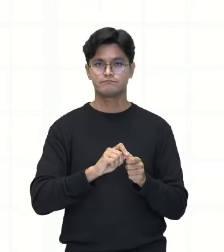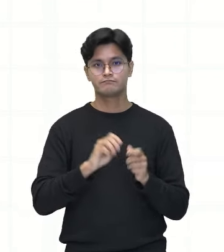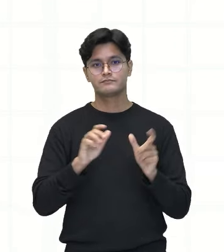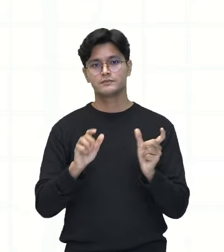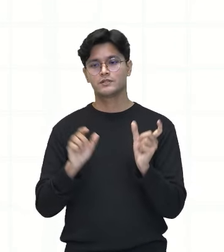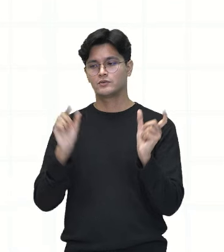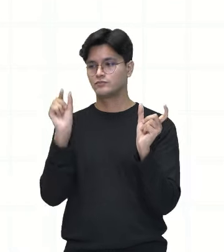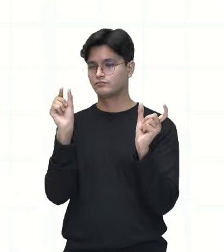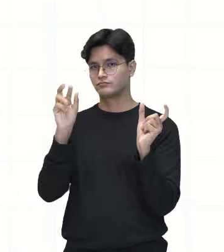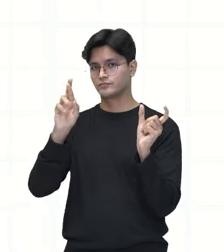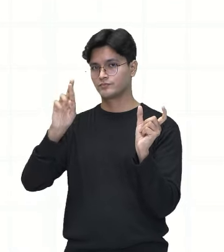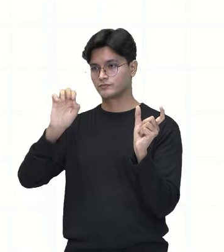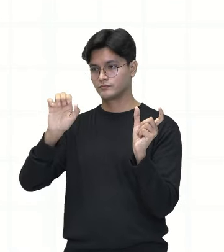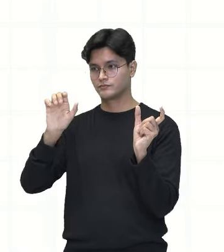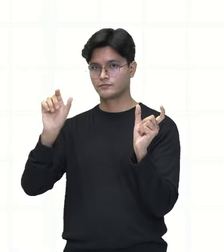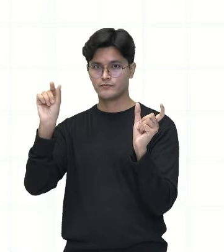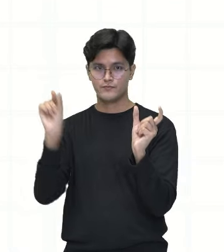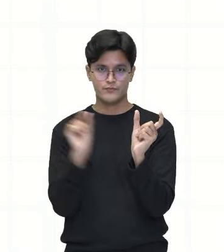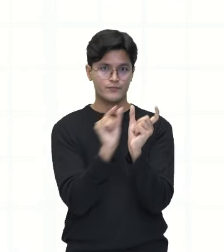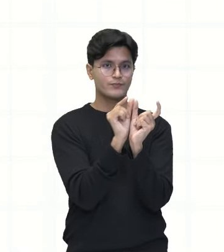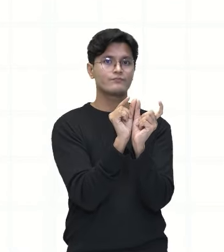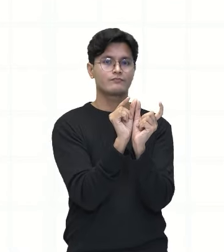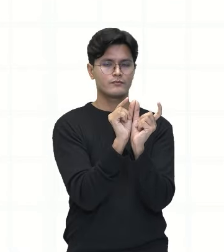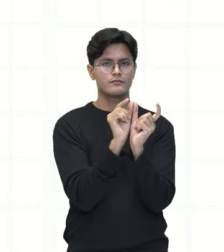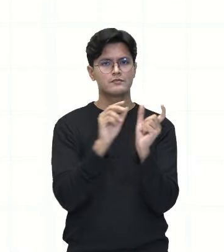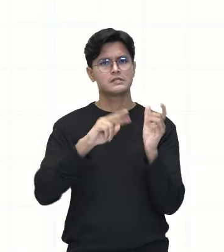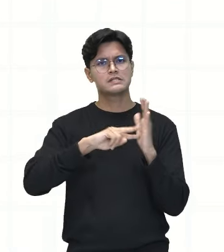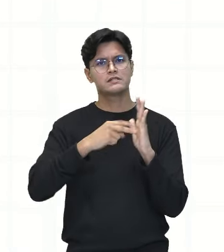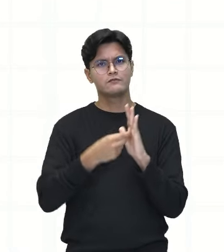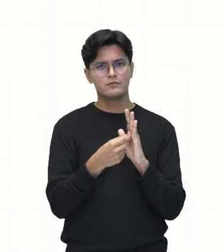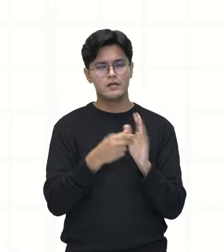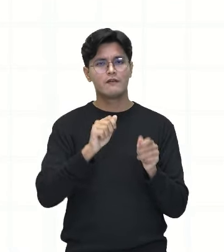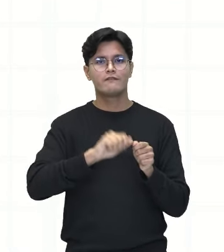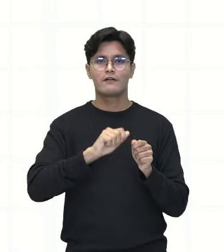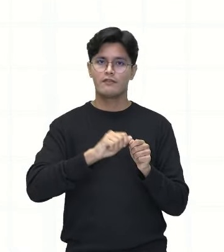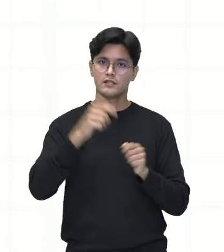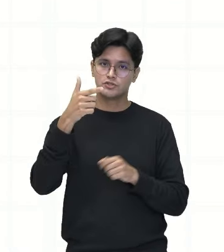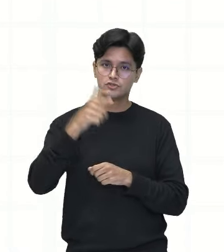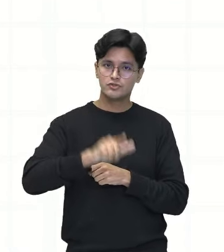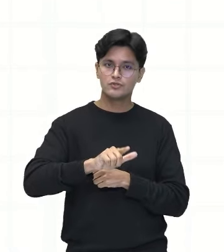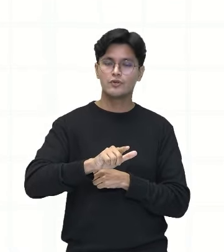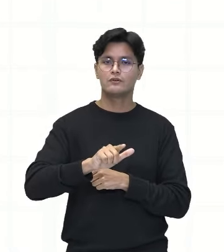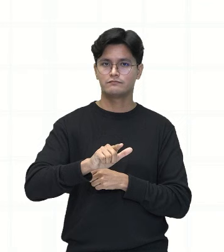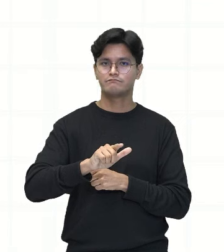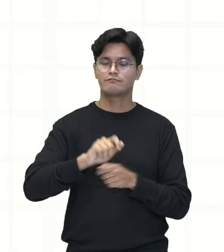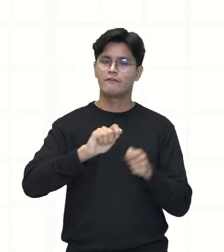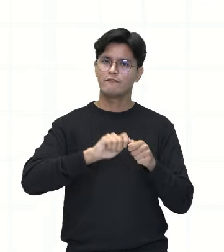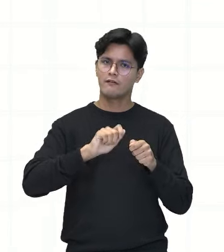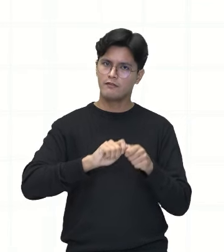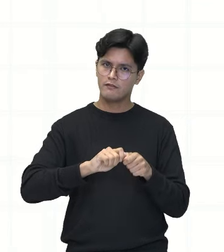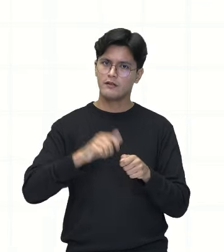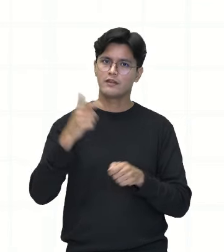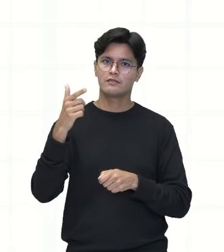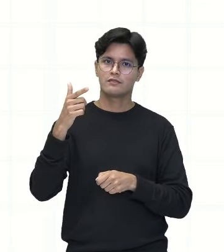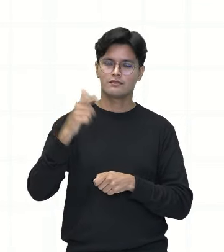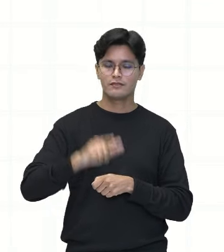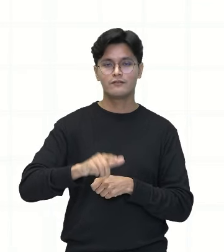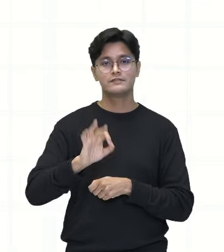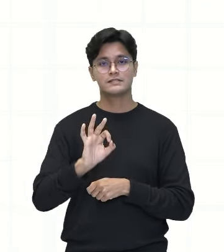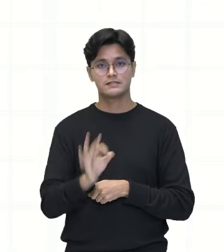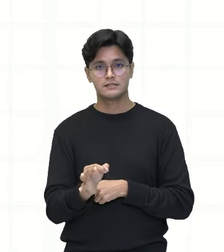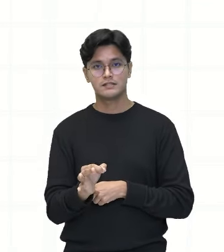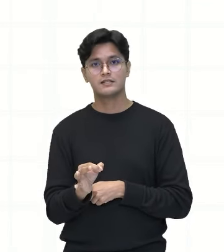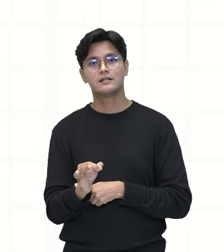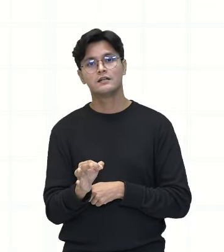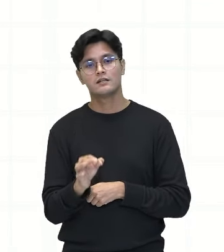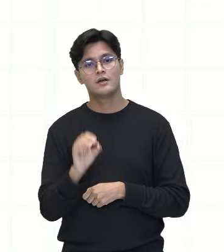de fazer de novo, fazer novamente, não é? Ou